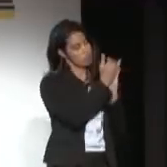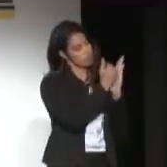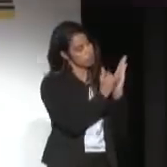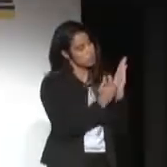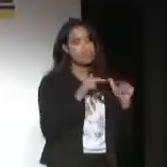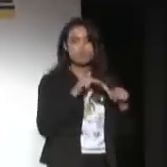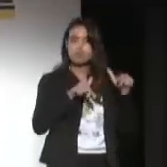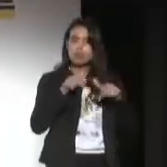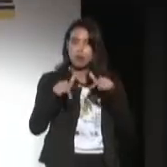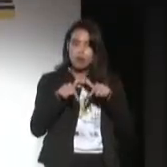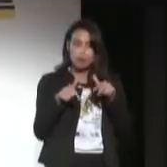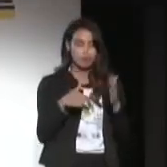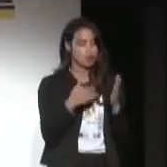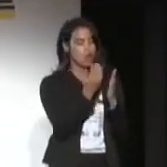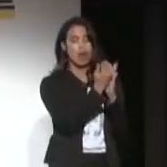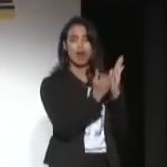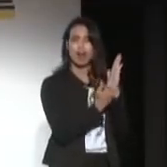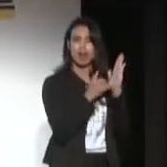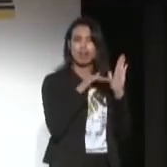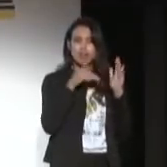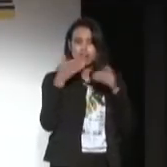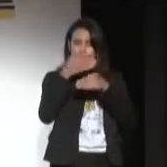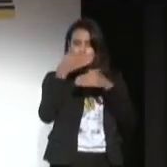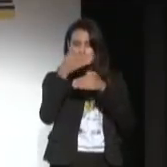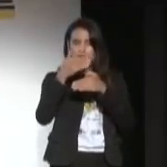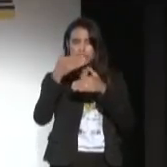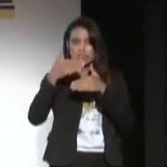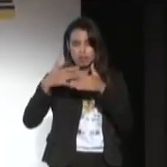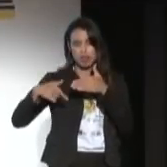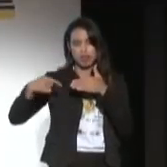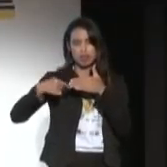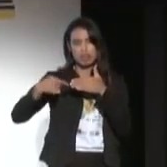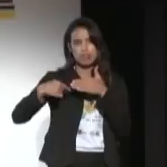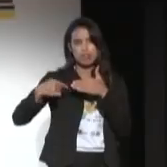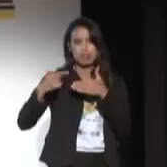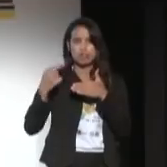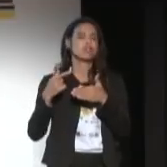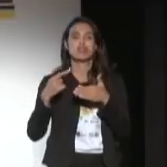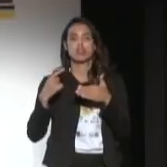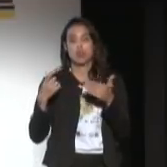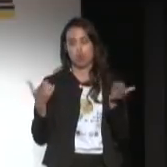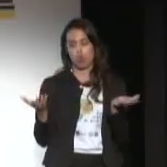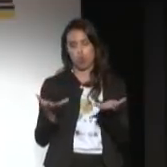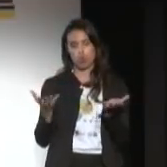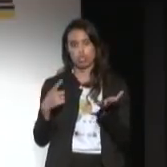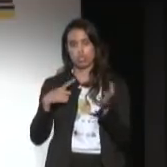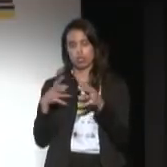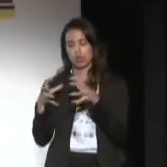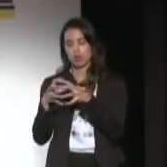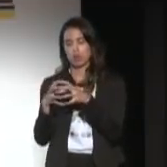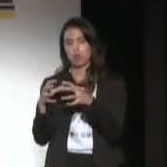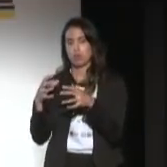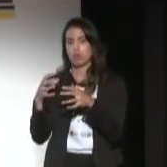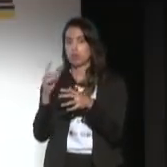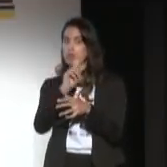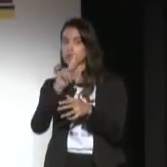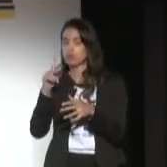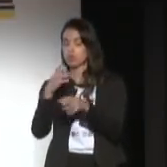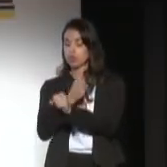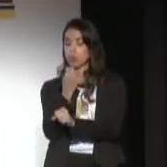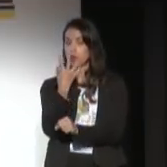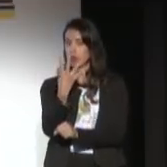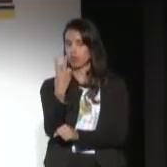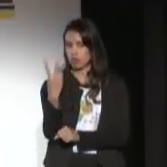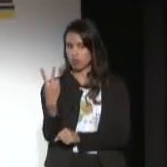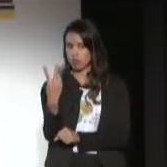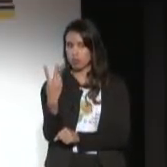Se vocês observarem ali abaixo da primeira imagem, eu tenho um grupo hoje de 42 professores na rede Ceabra, mas